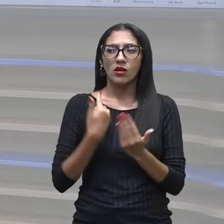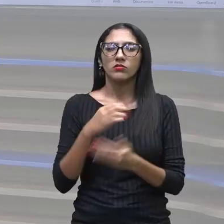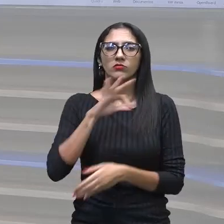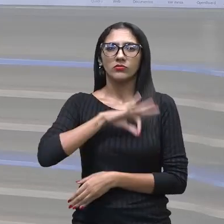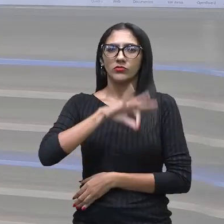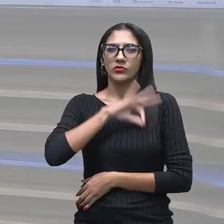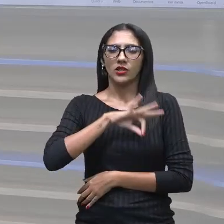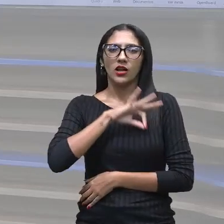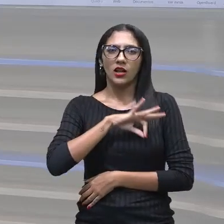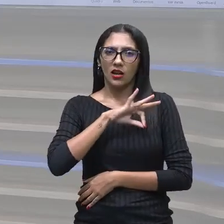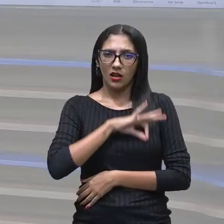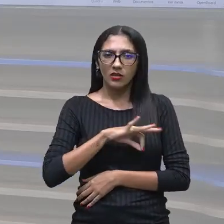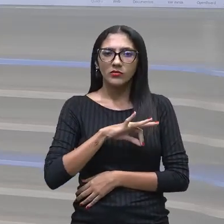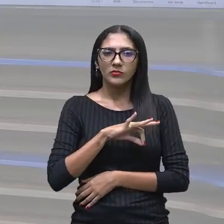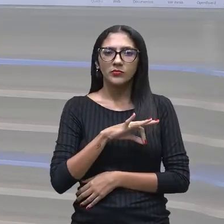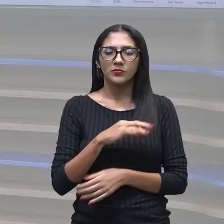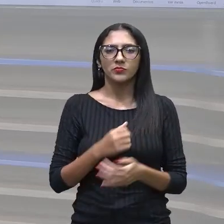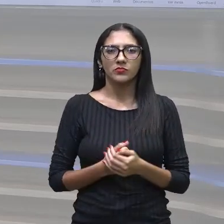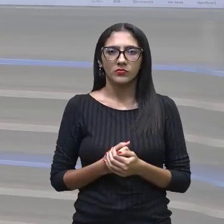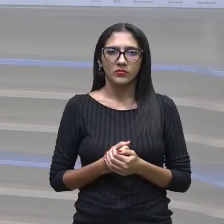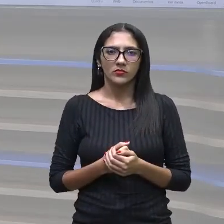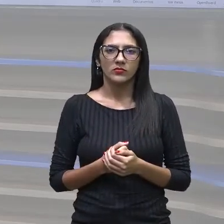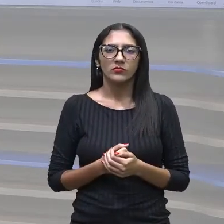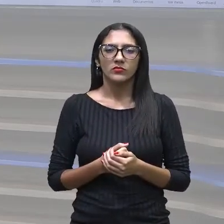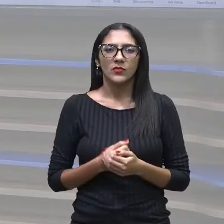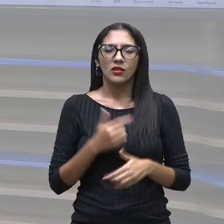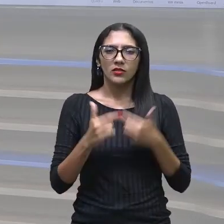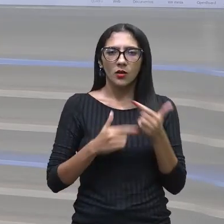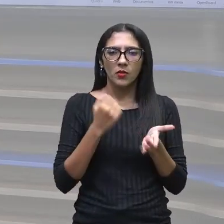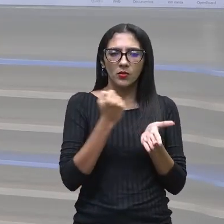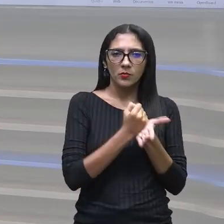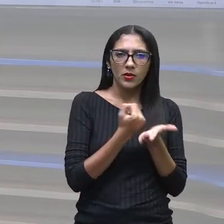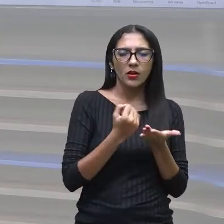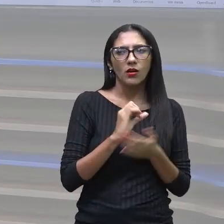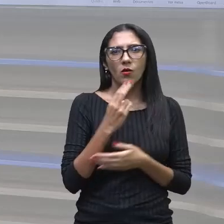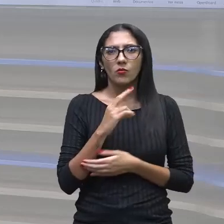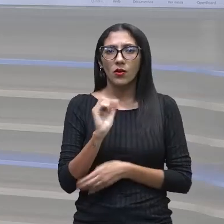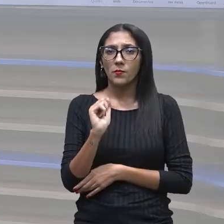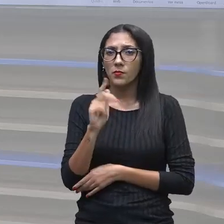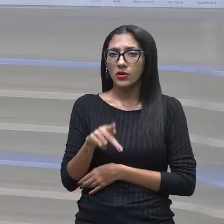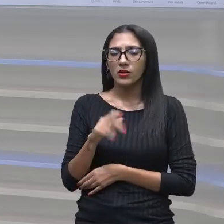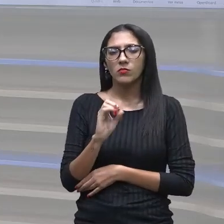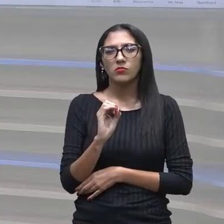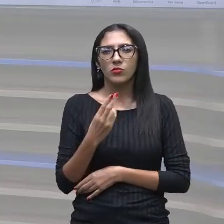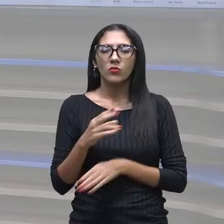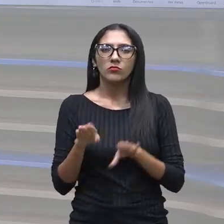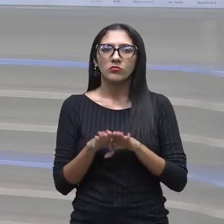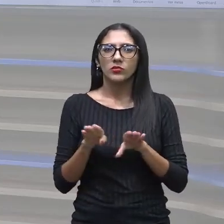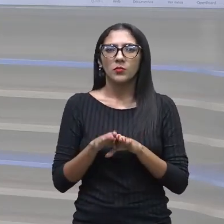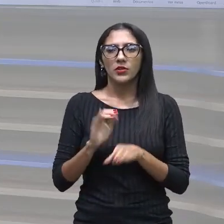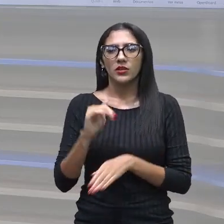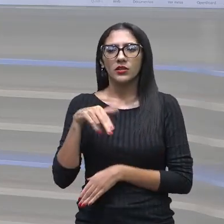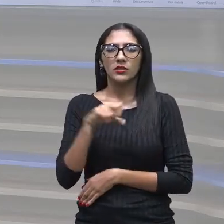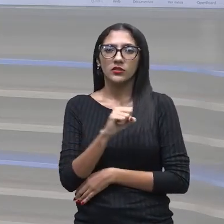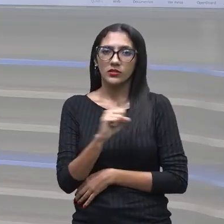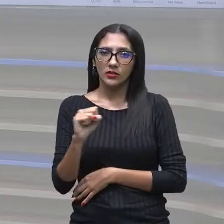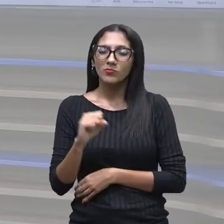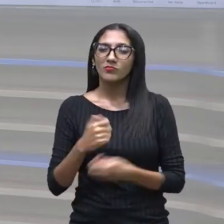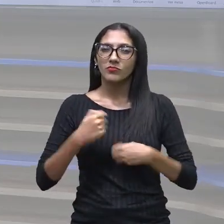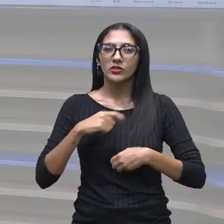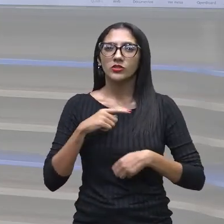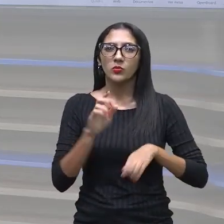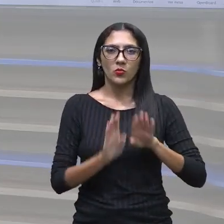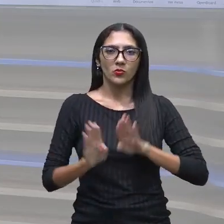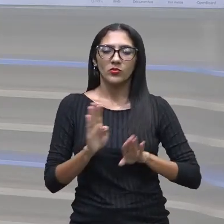que você recebe, seja como funcionário público, aposentado ou pensionista do INSS, tá bom? Então, muito cuidado também